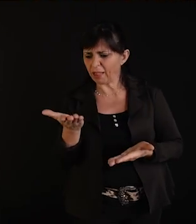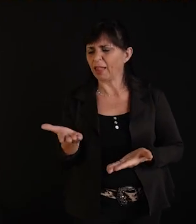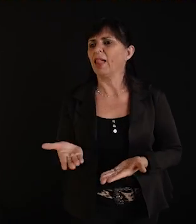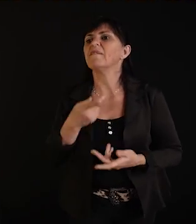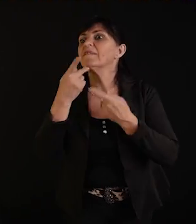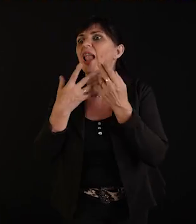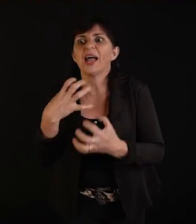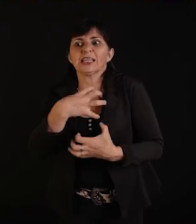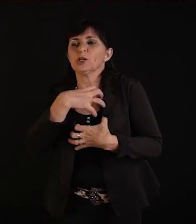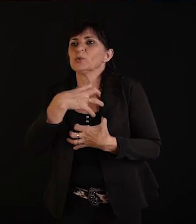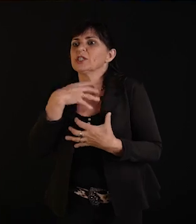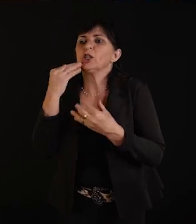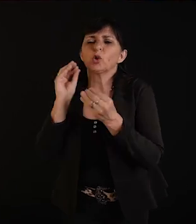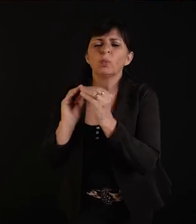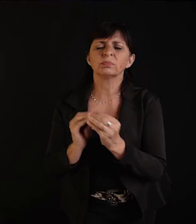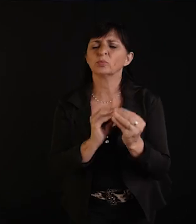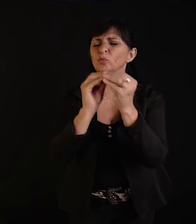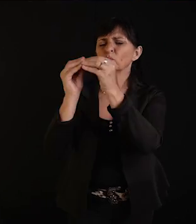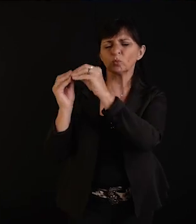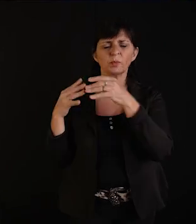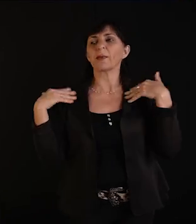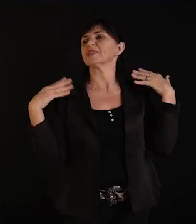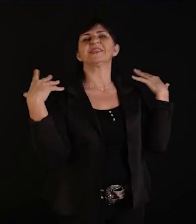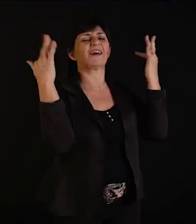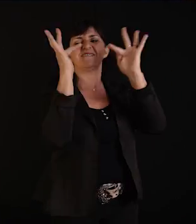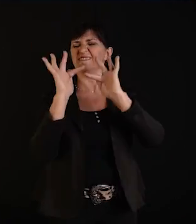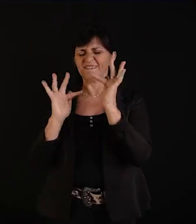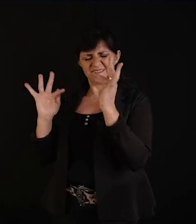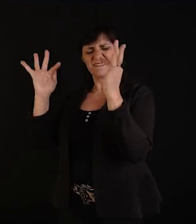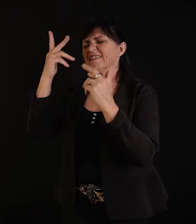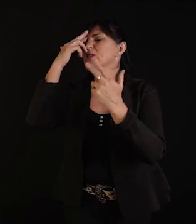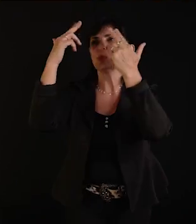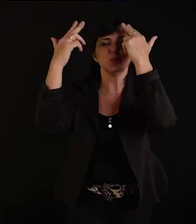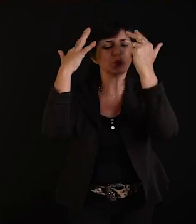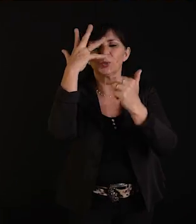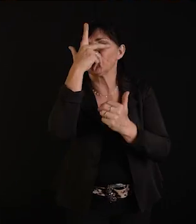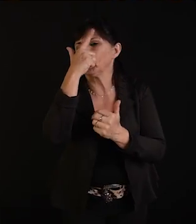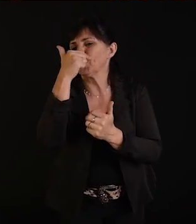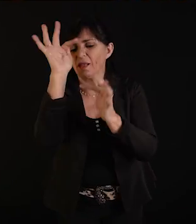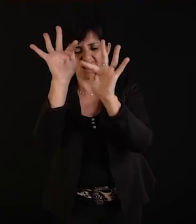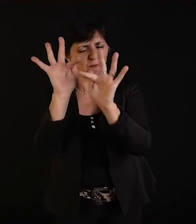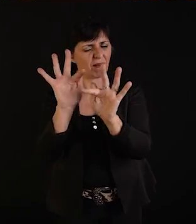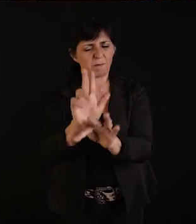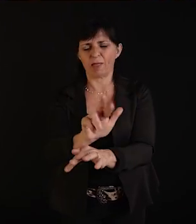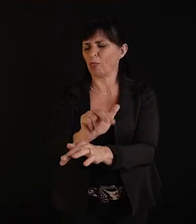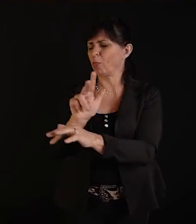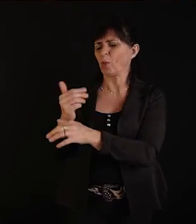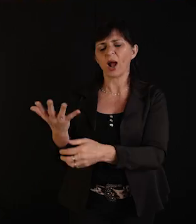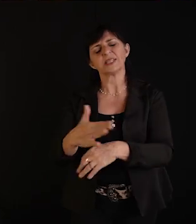com um beijo. Passear contigo feliz num sonho lindo sem fim, teus carinhos,